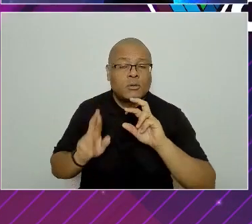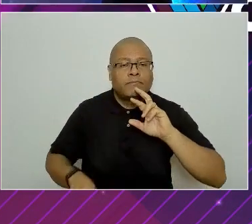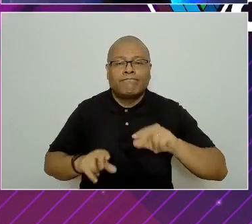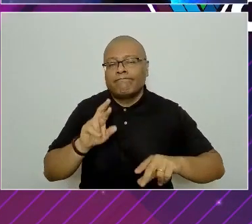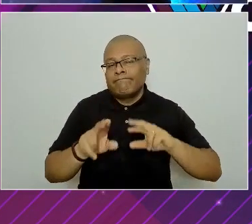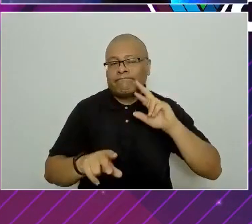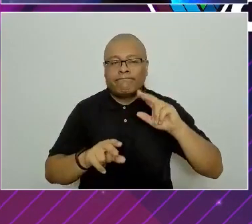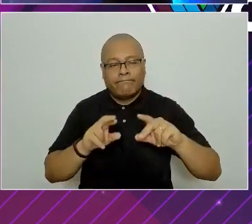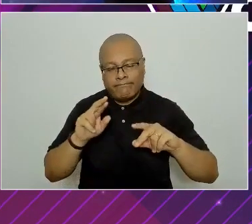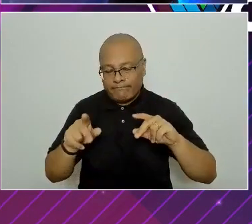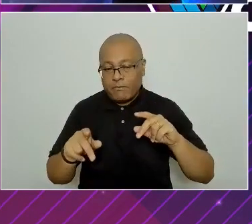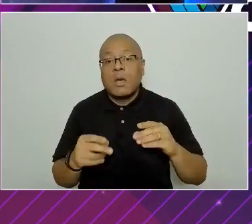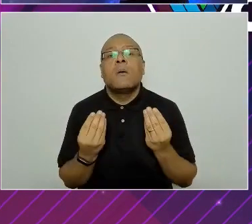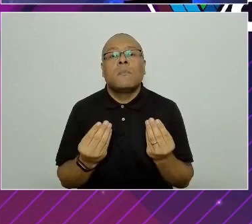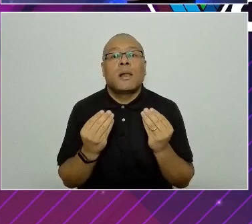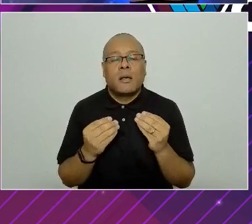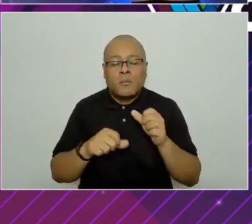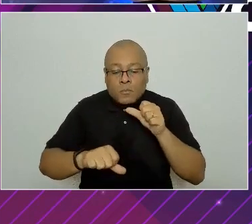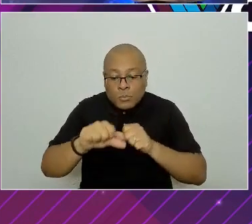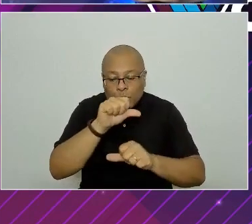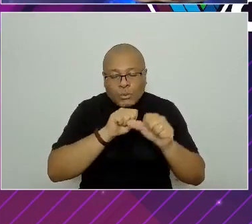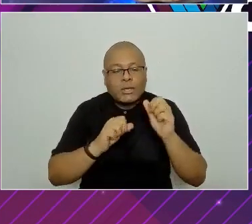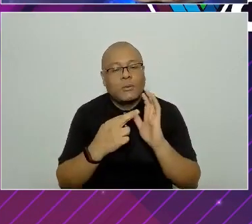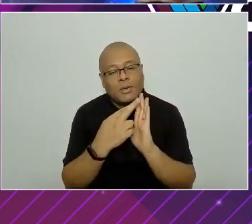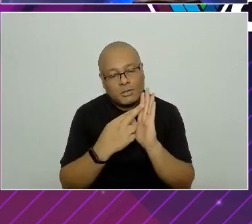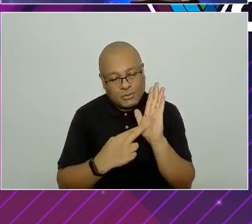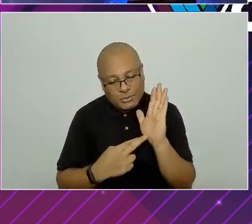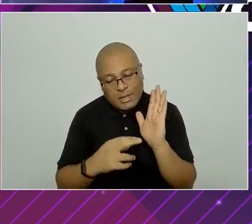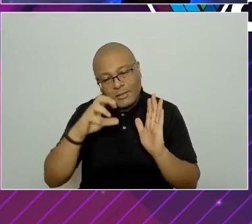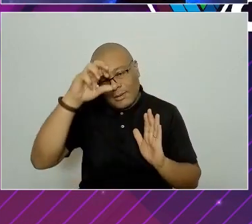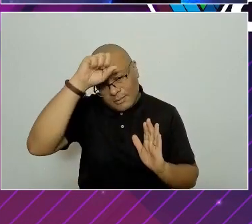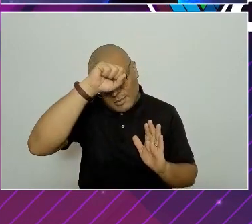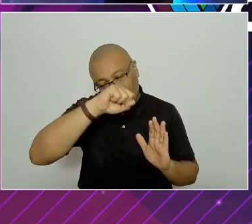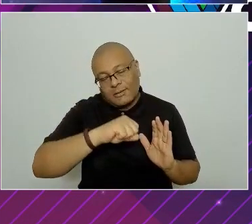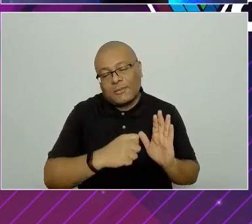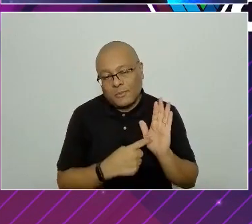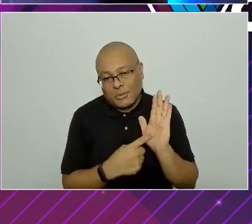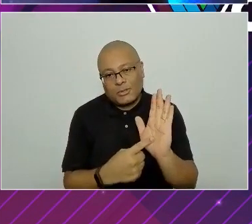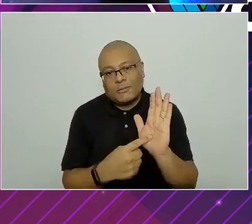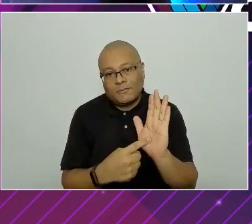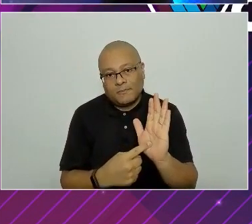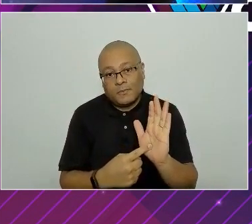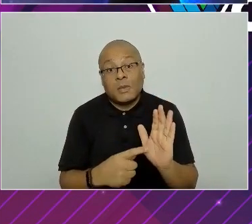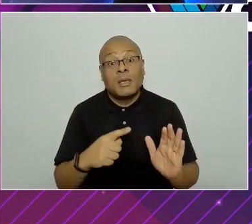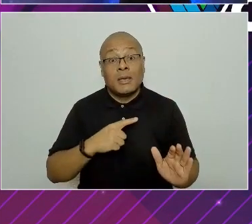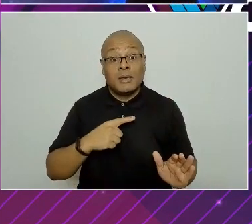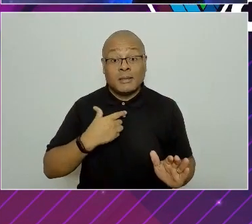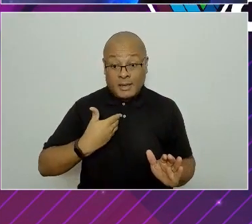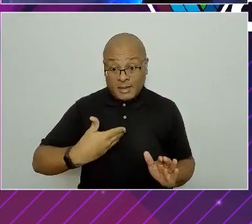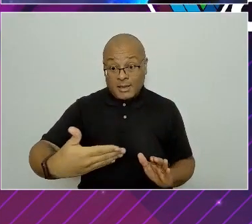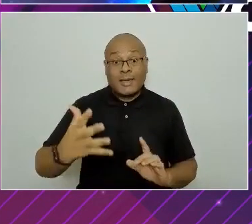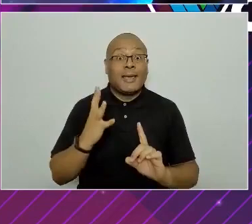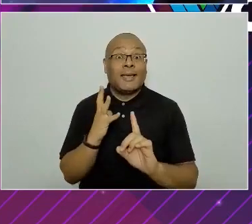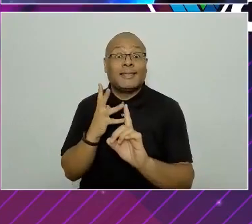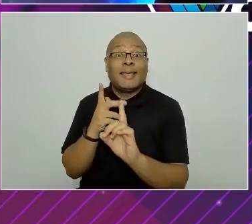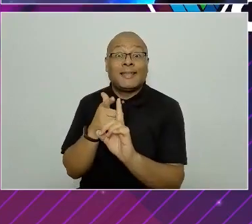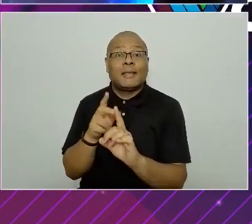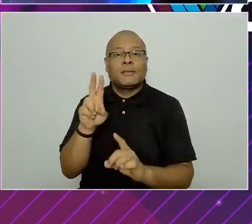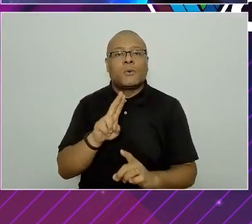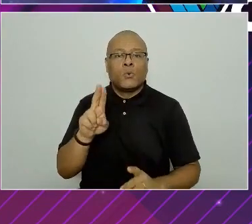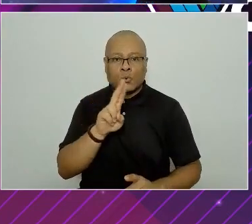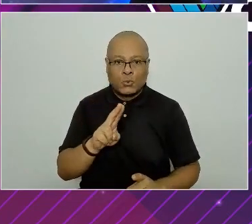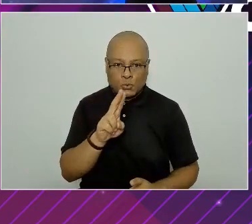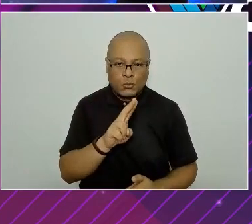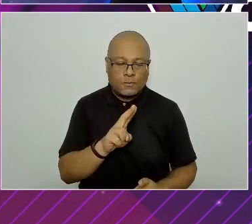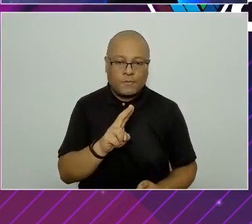ali para refinar os resultados apresentados. E a gente tem tendências de aplicação de redes neurais,